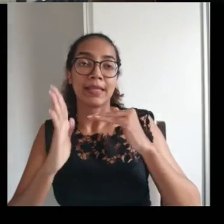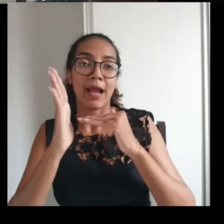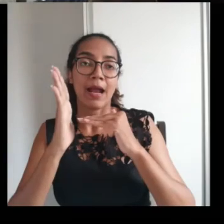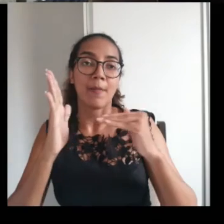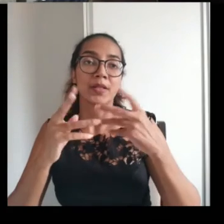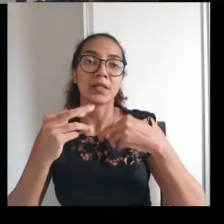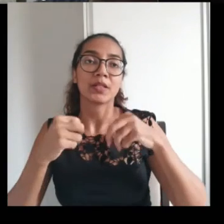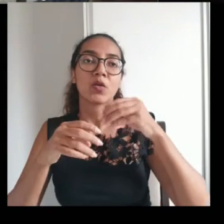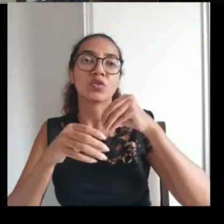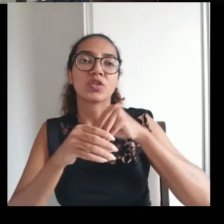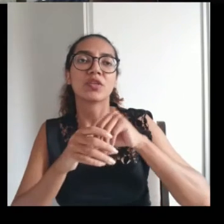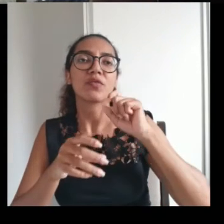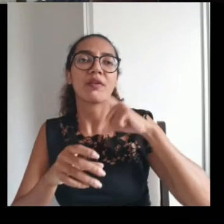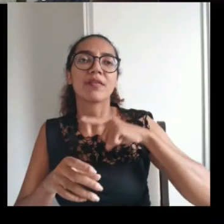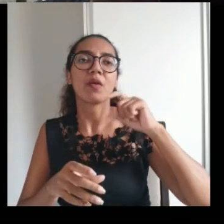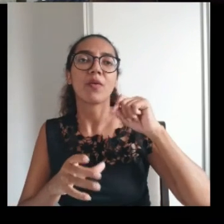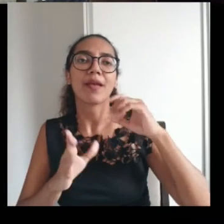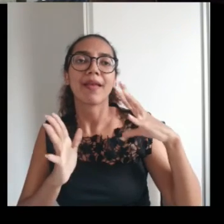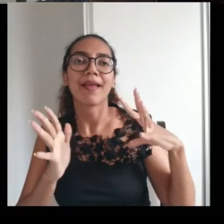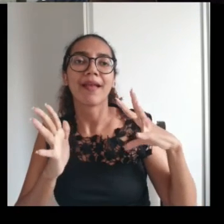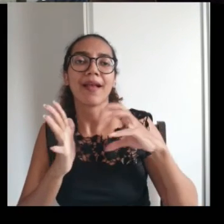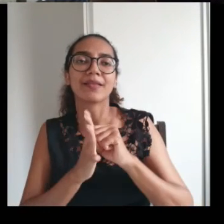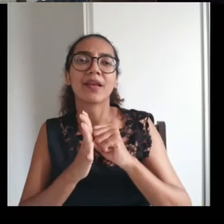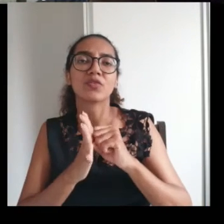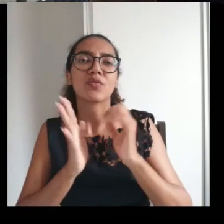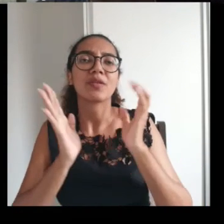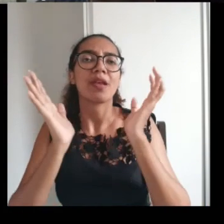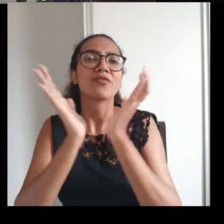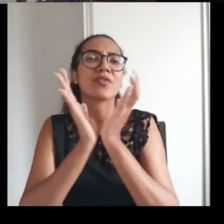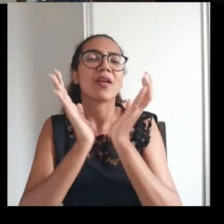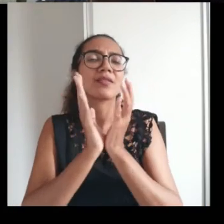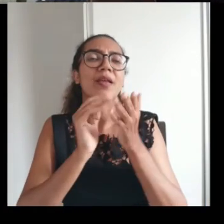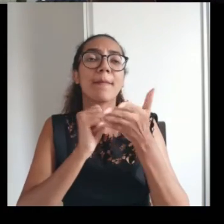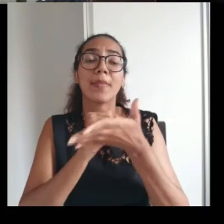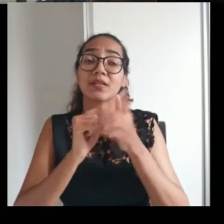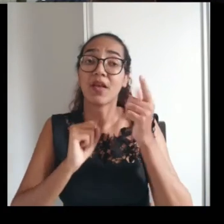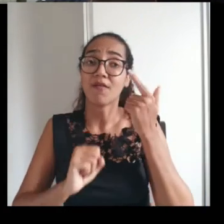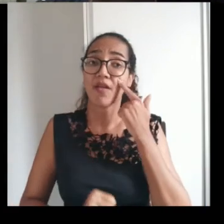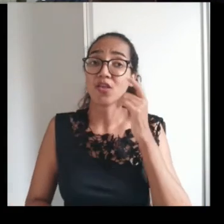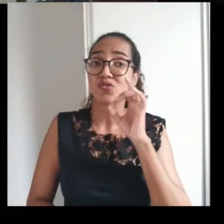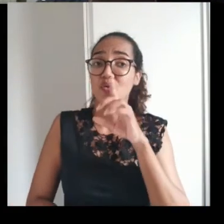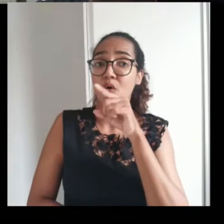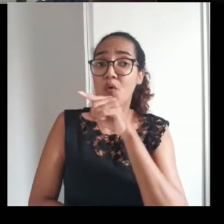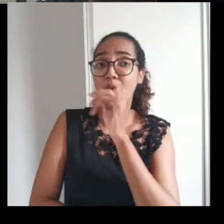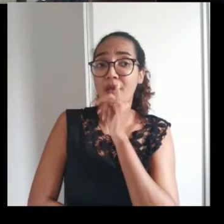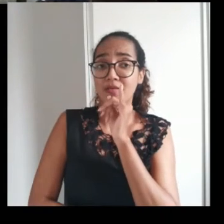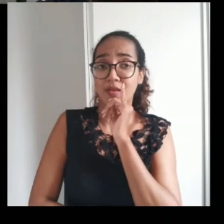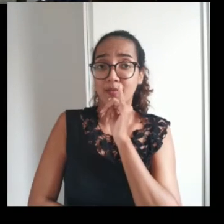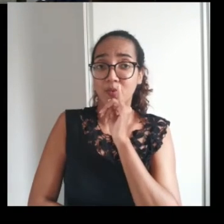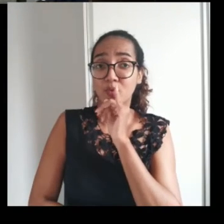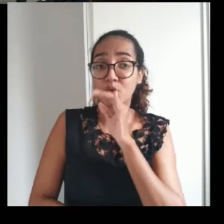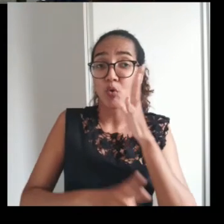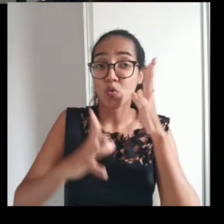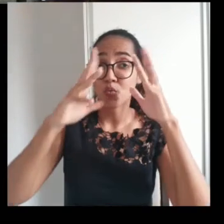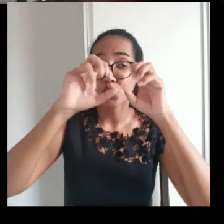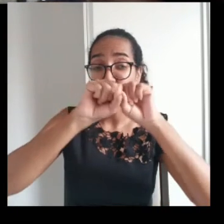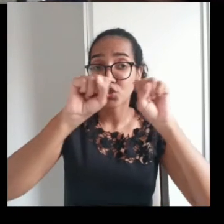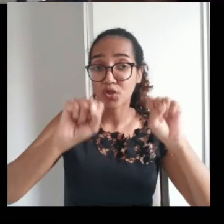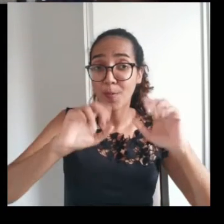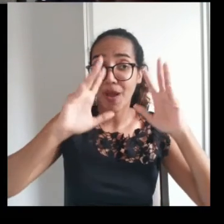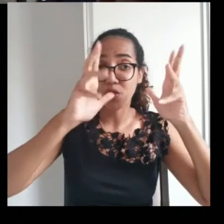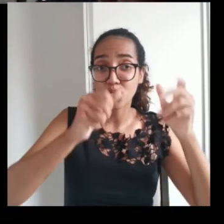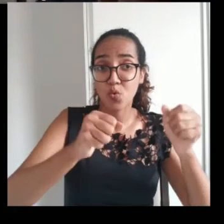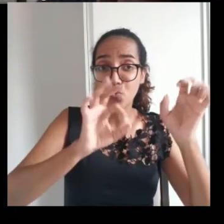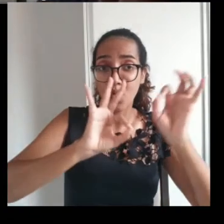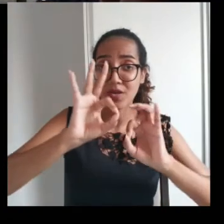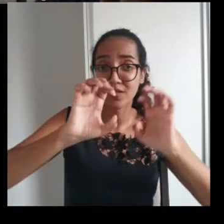básicas, veja, esse aqui é só um exemplo, tá? Nem todo sistema é estruturado assim, onde tem aqui os bins, né? Isso